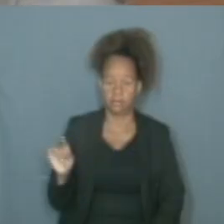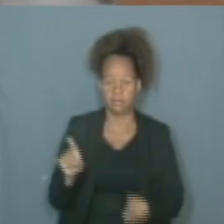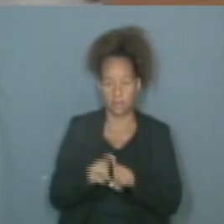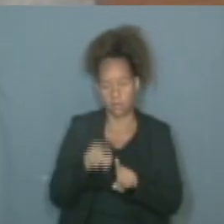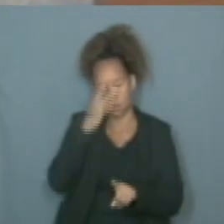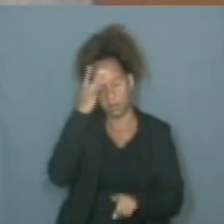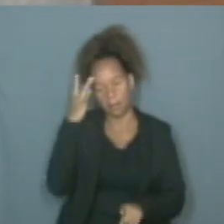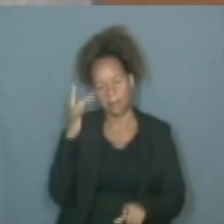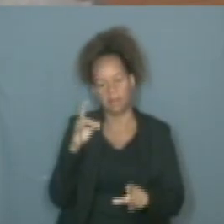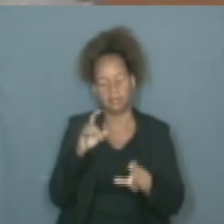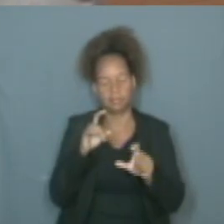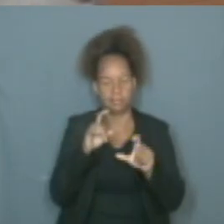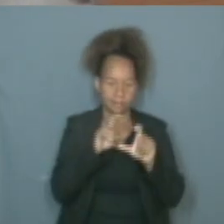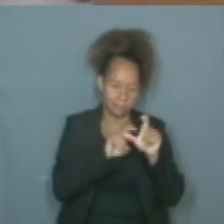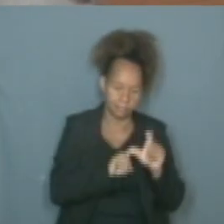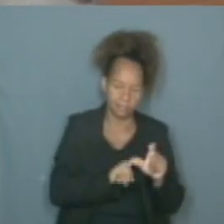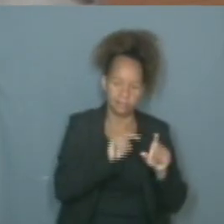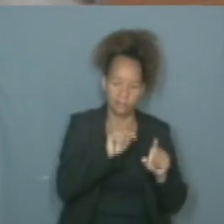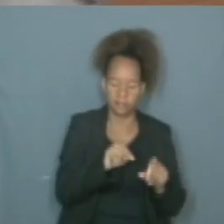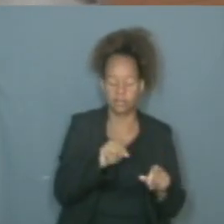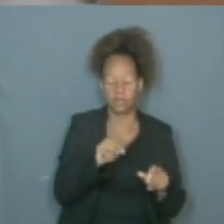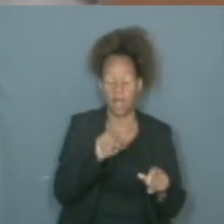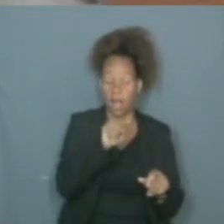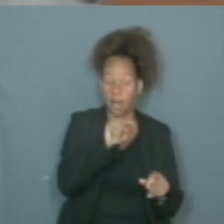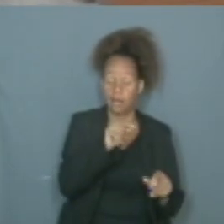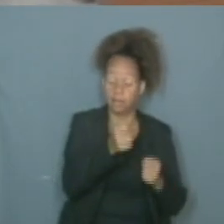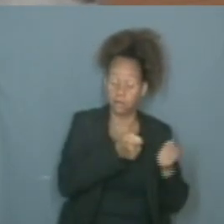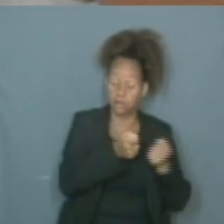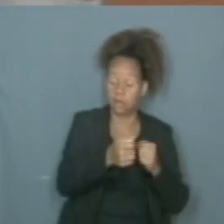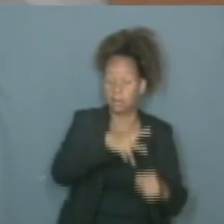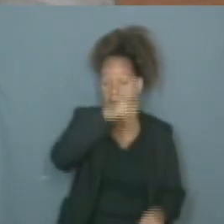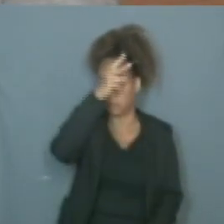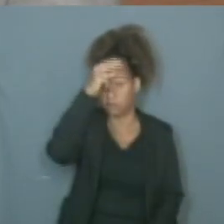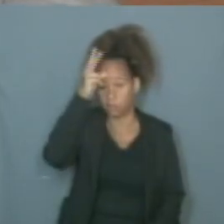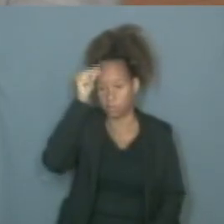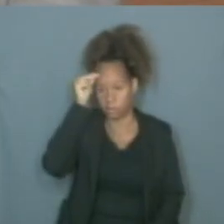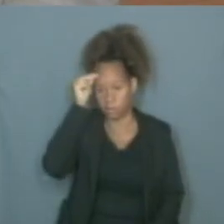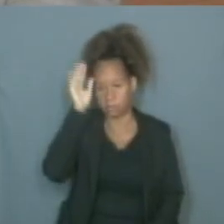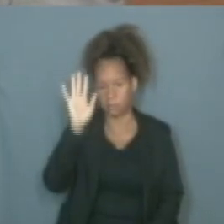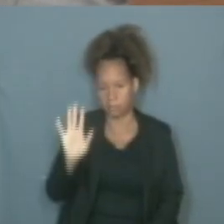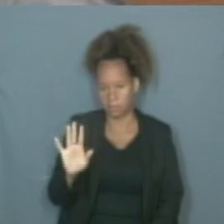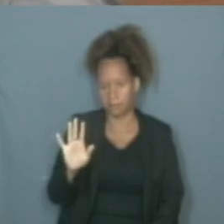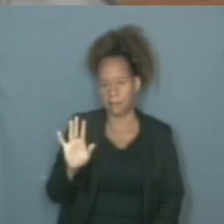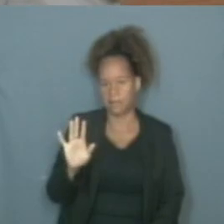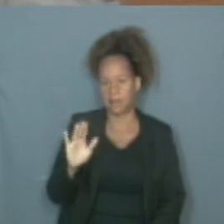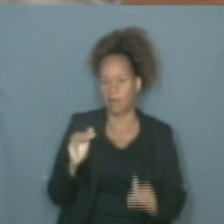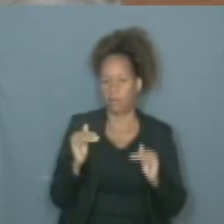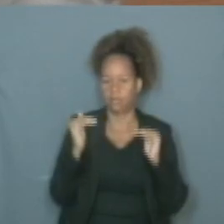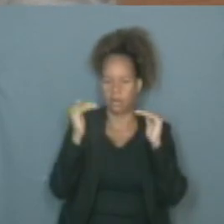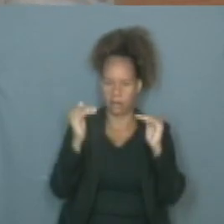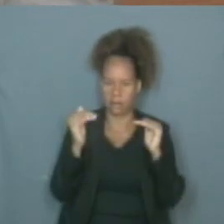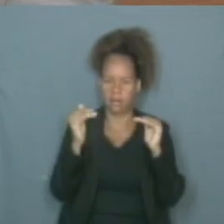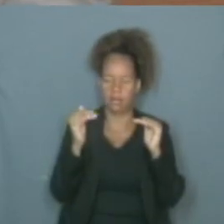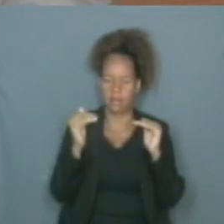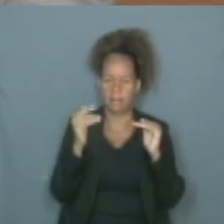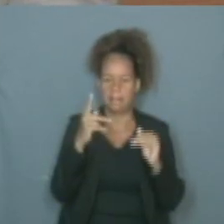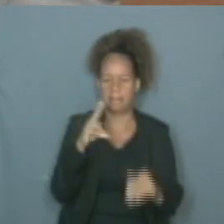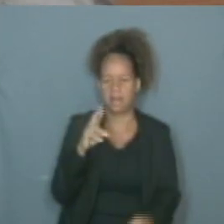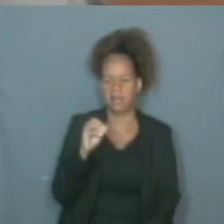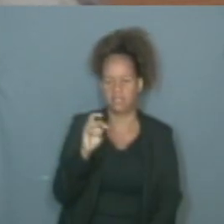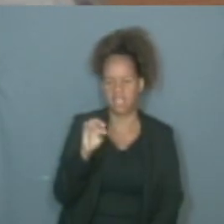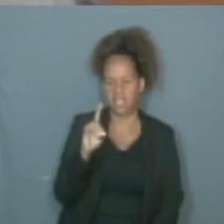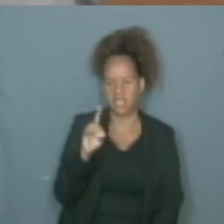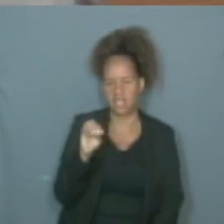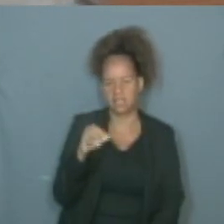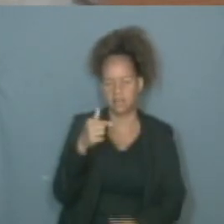dependentes. O Saúde Recife é administrado pela Prefeitura, na verdade, pela Autarquia Municipal de Previdência à Saúde